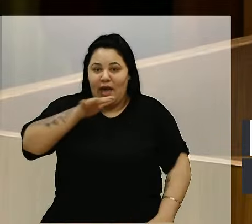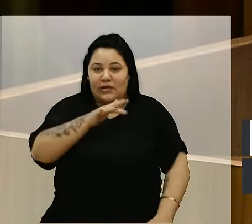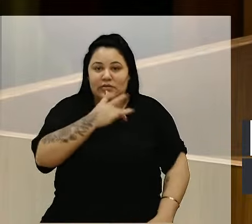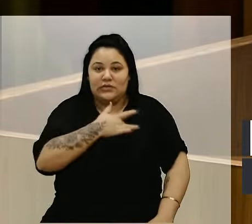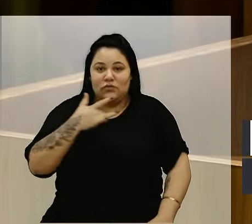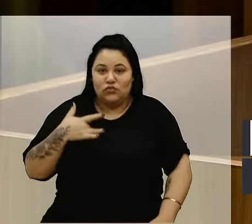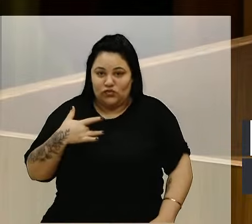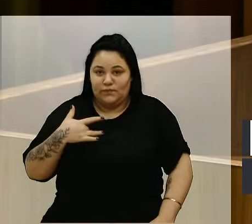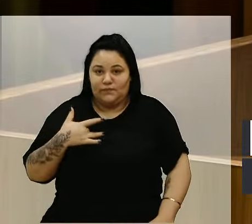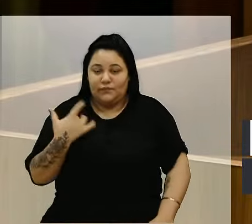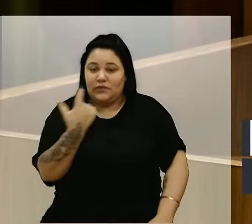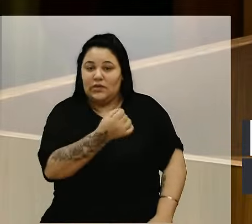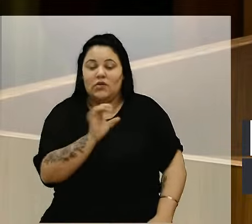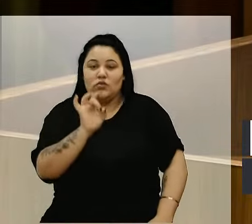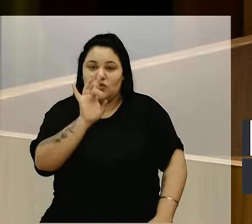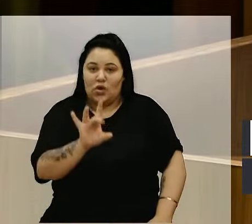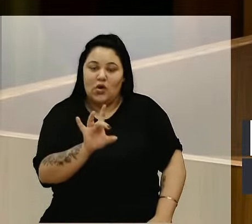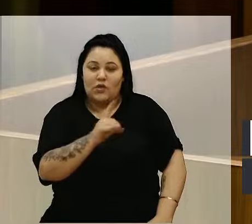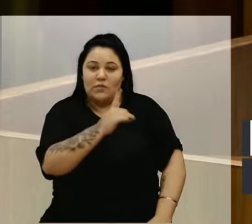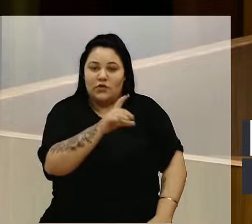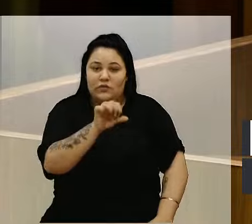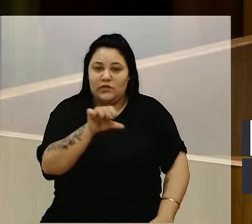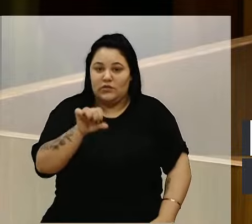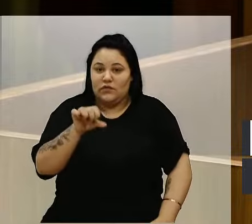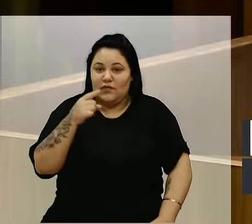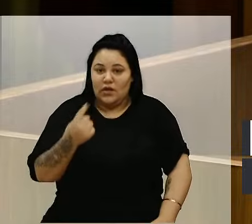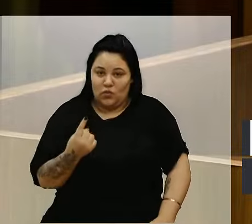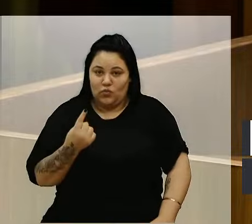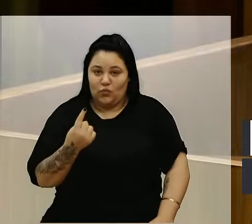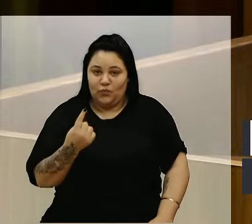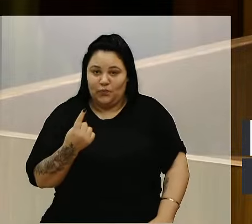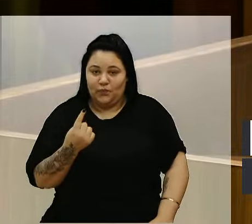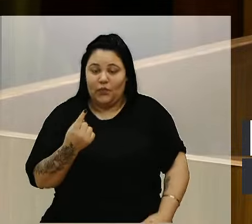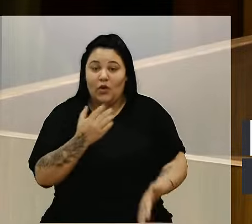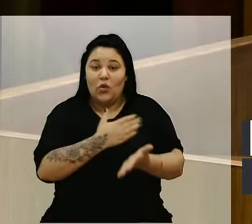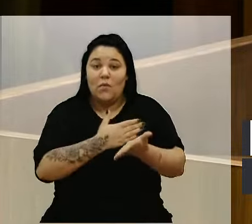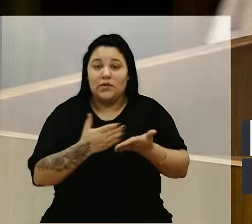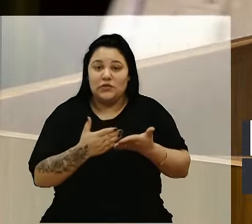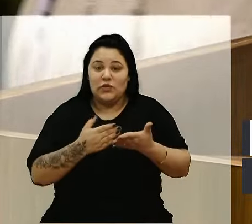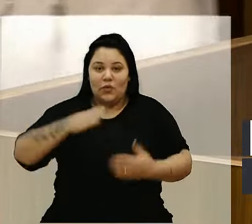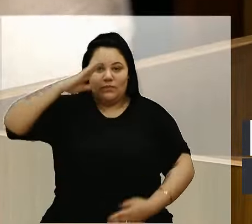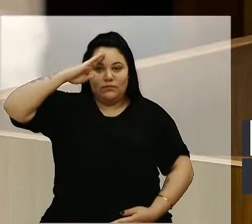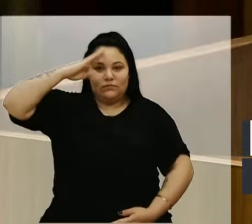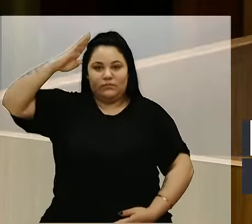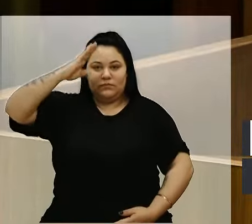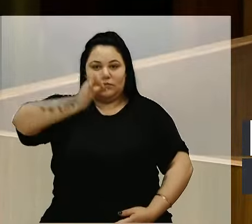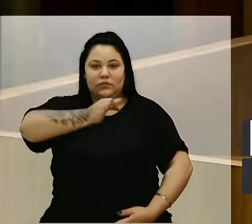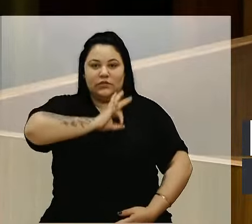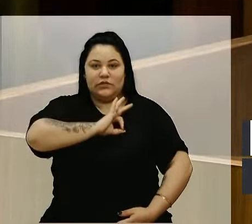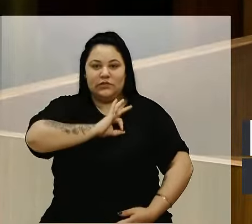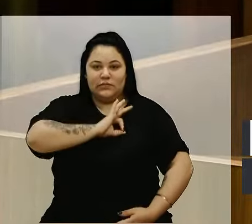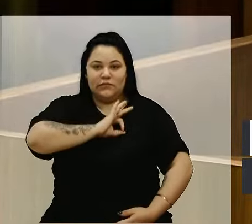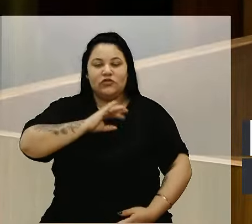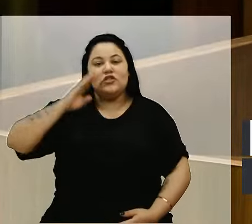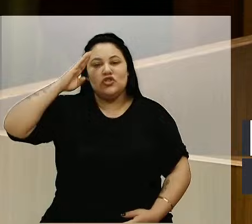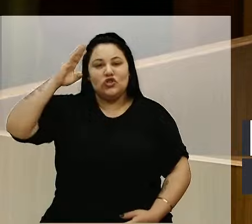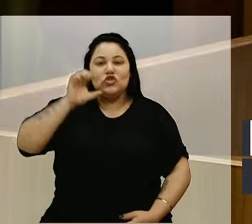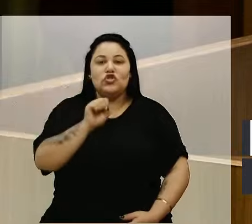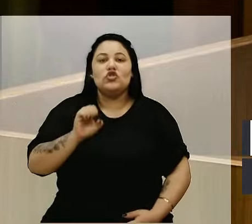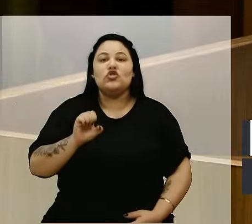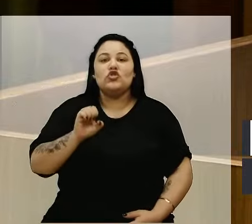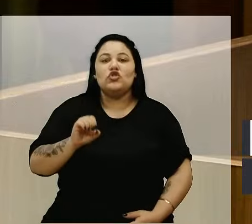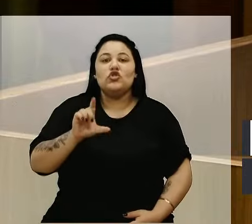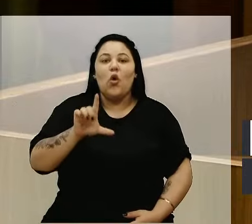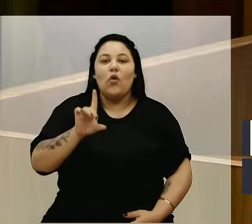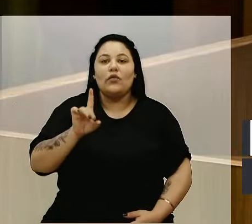Saindo apenas em 1991, quando ingressou na Brigada Militar como soldado, demonstrando